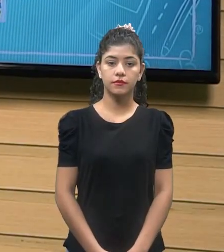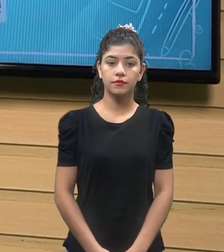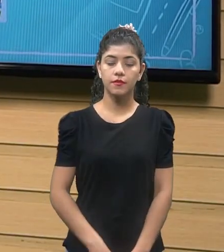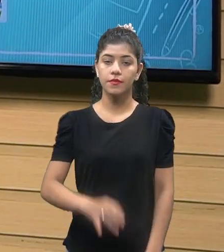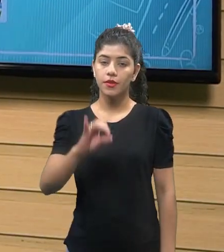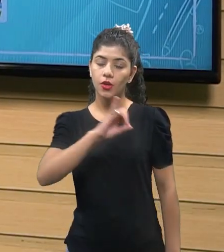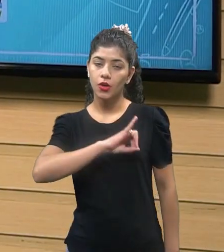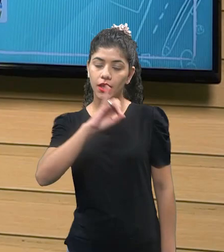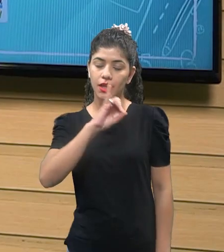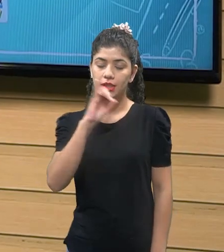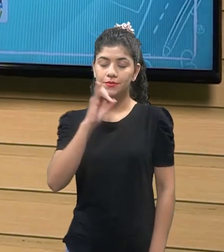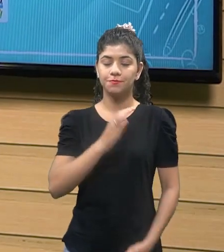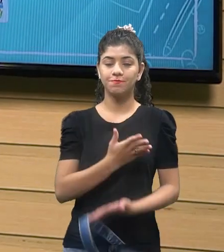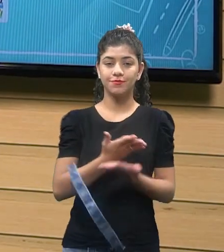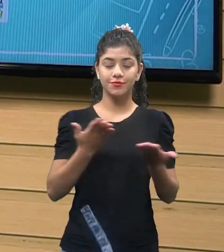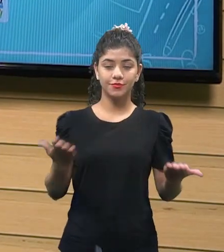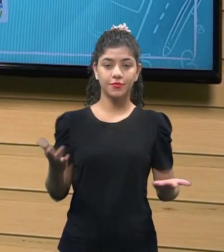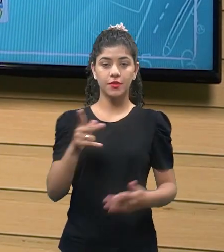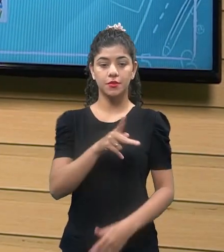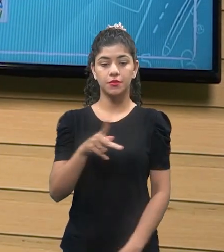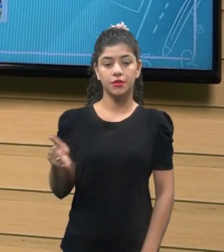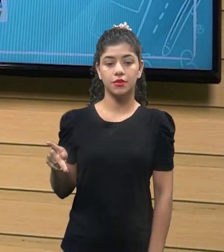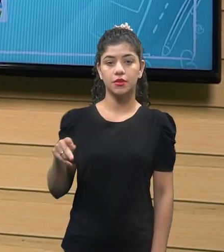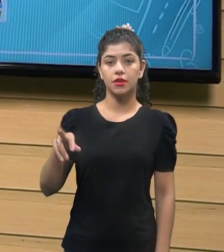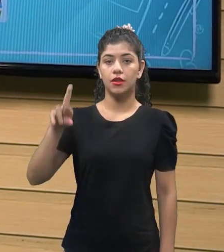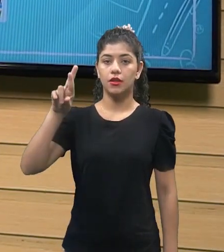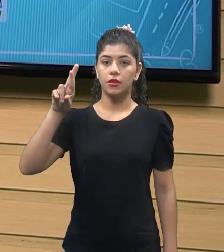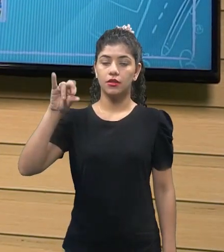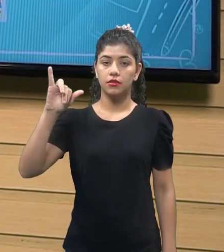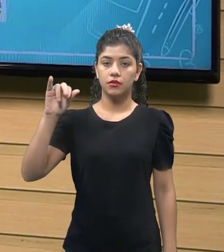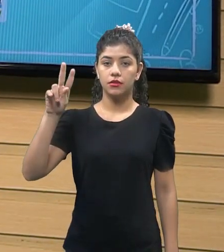Olá turma, eu sou o professor Evangelho e